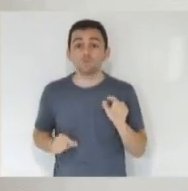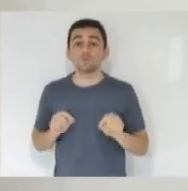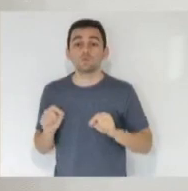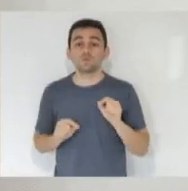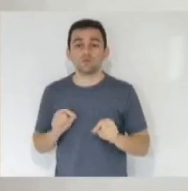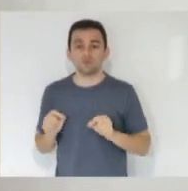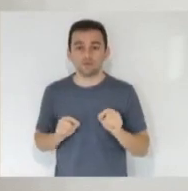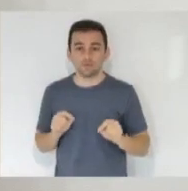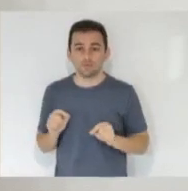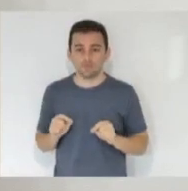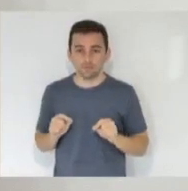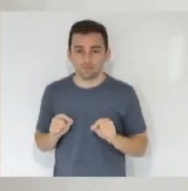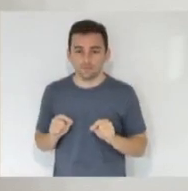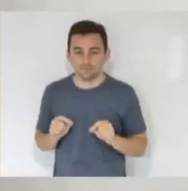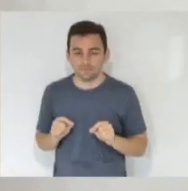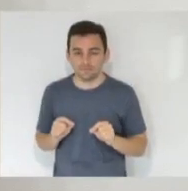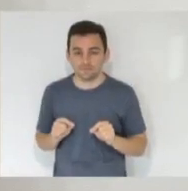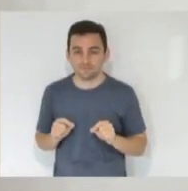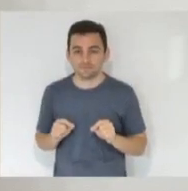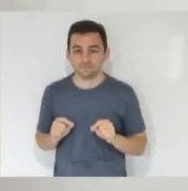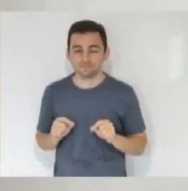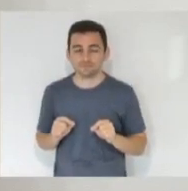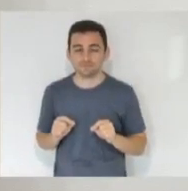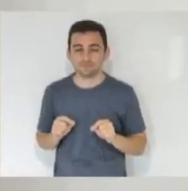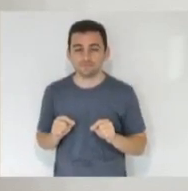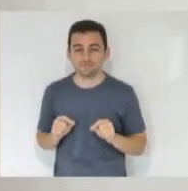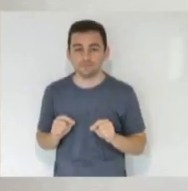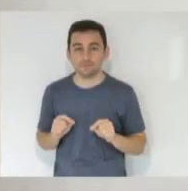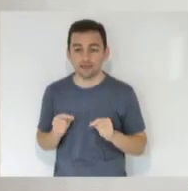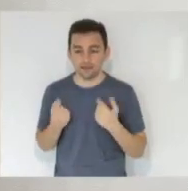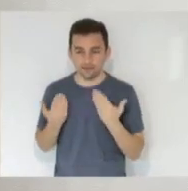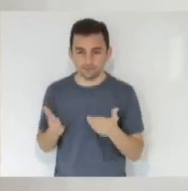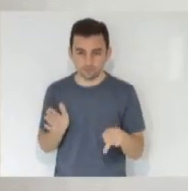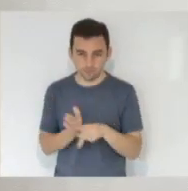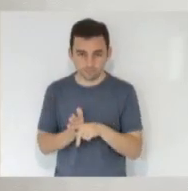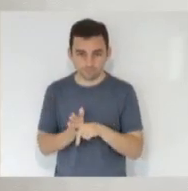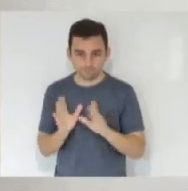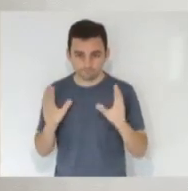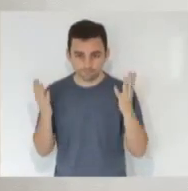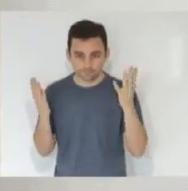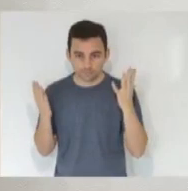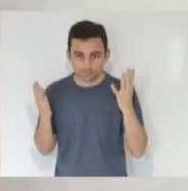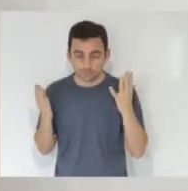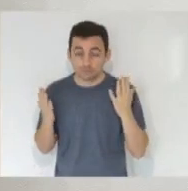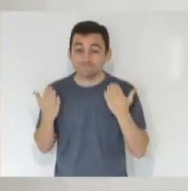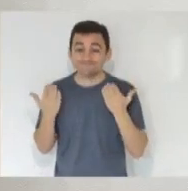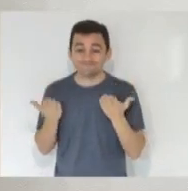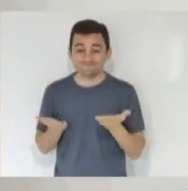satisfação vê-lo aqui também, o grande diferencial é que esse evento